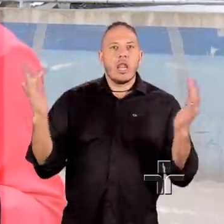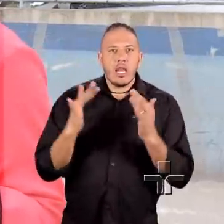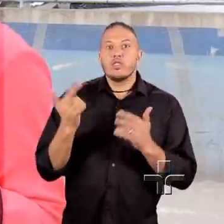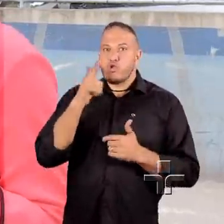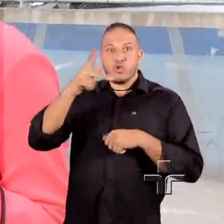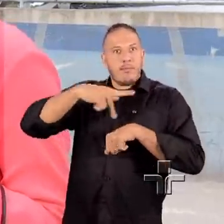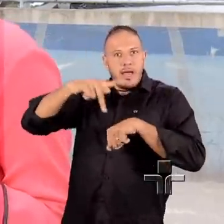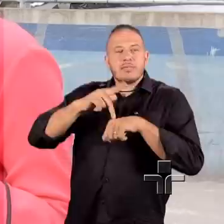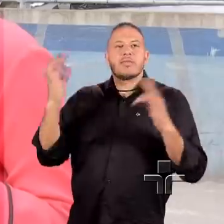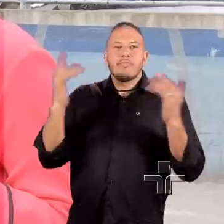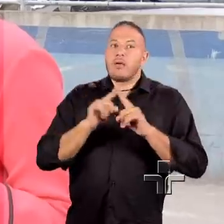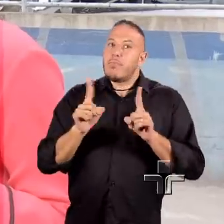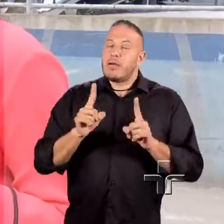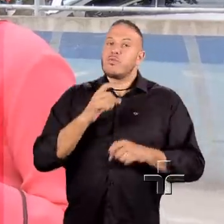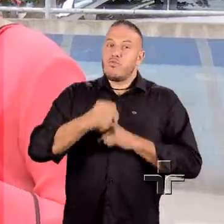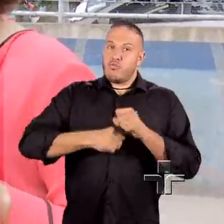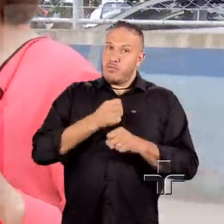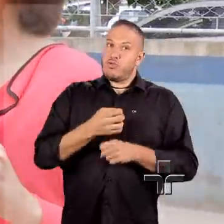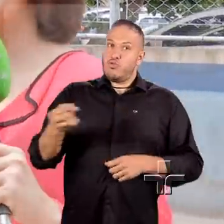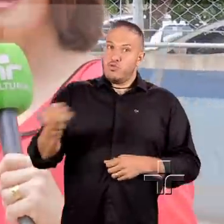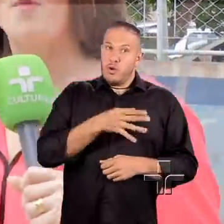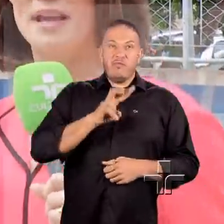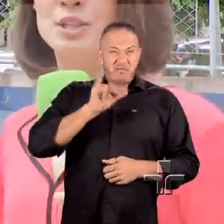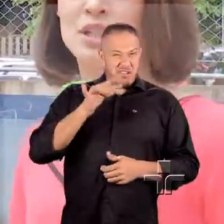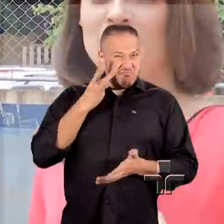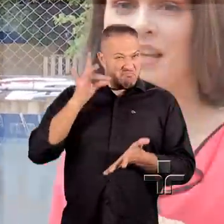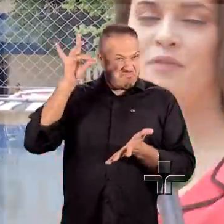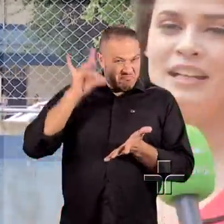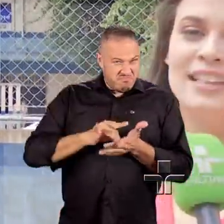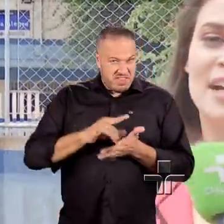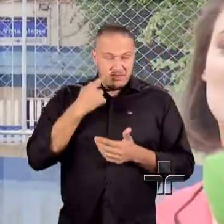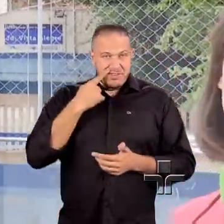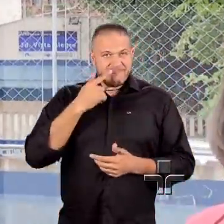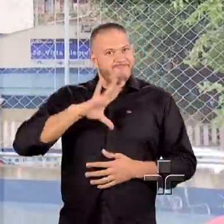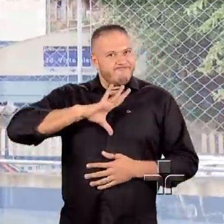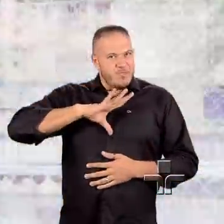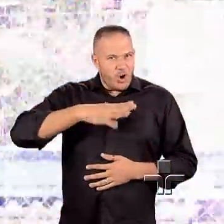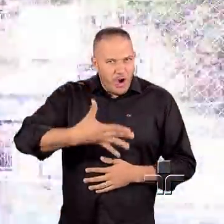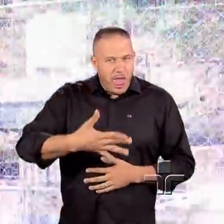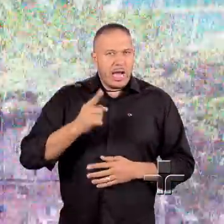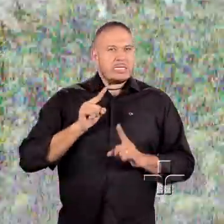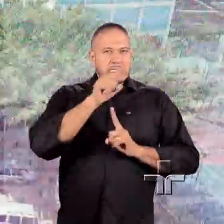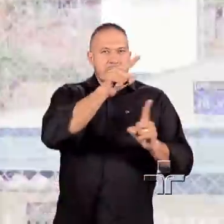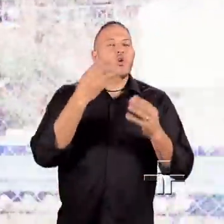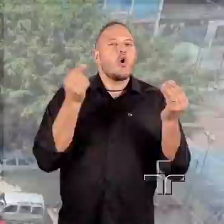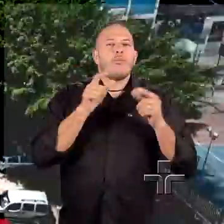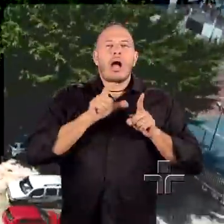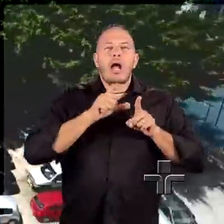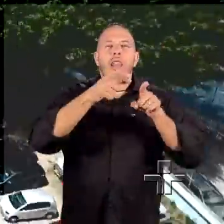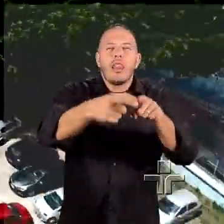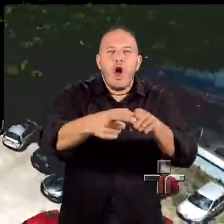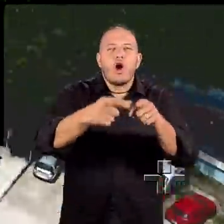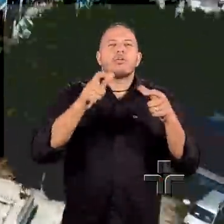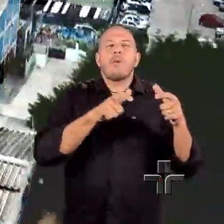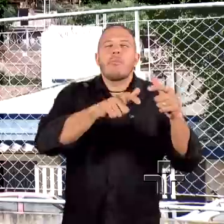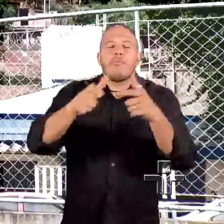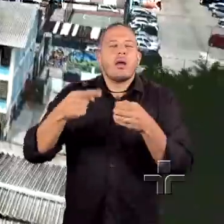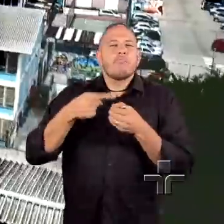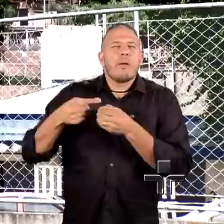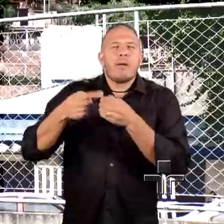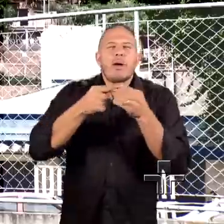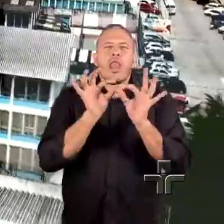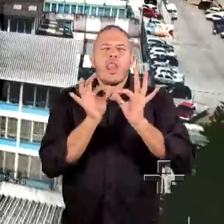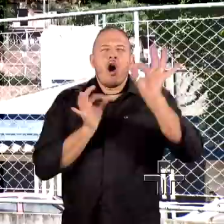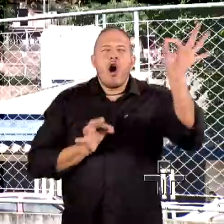estrangeiros, mas só o ano novo dirá se eles realmente enfrentarão a realidade das periferias e dos municípios